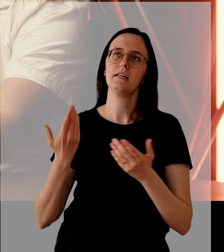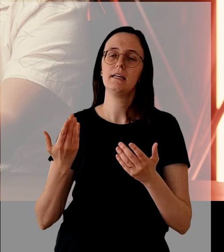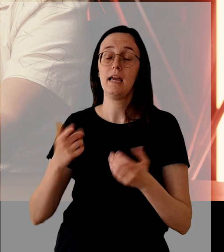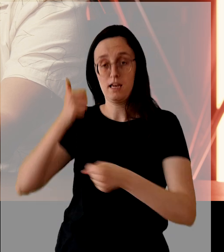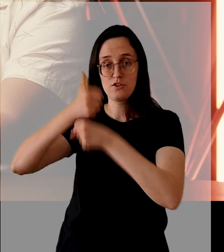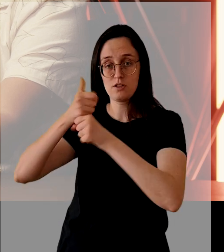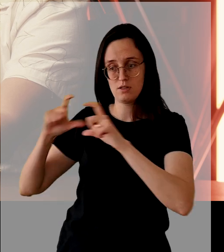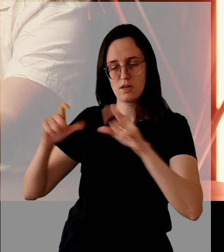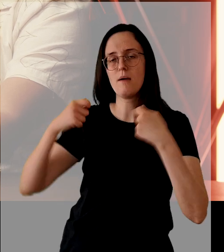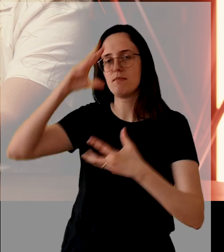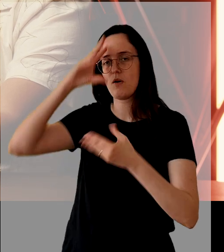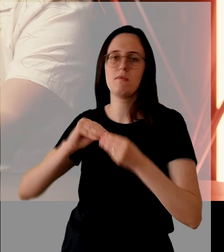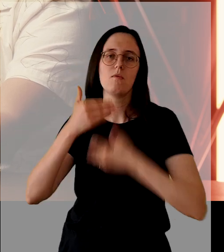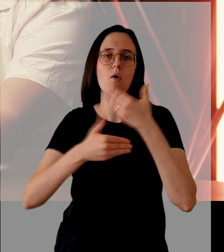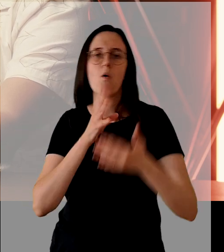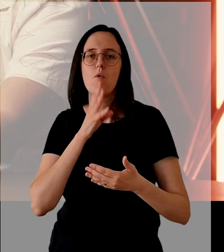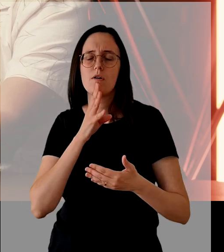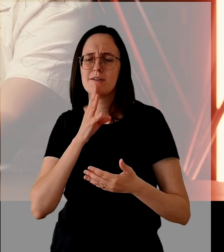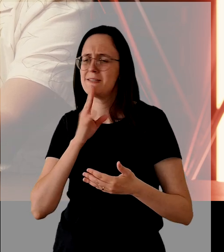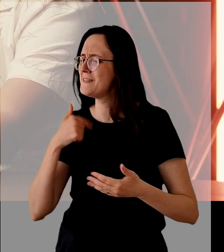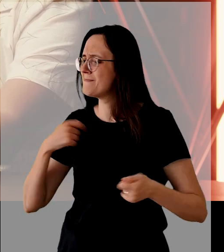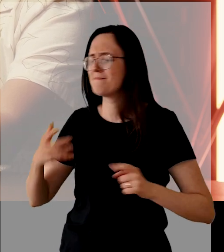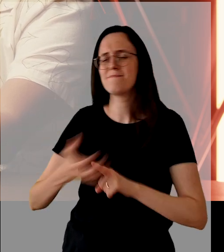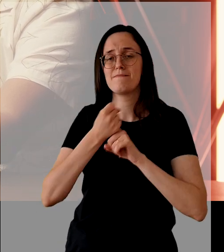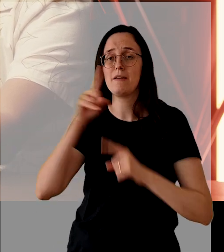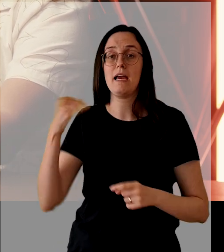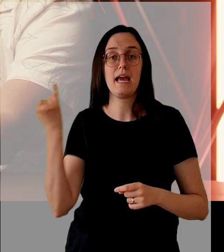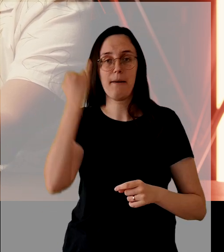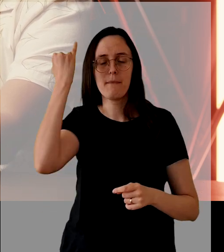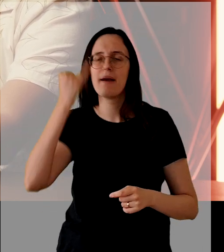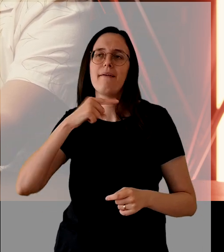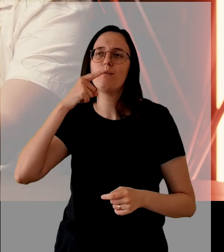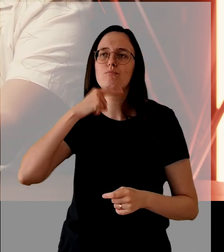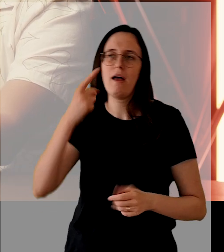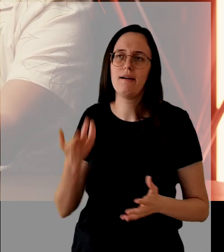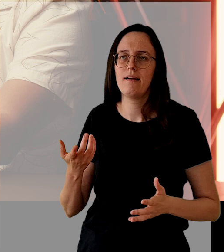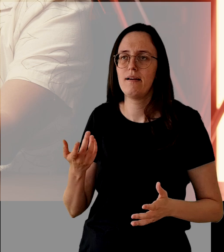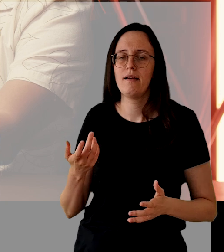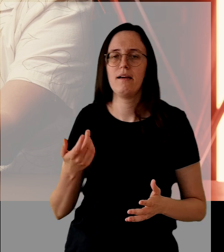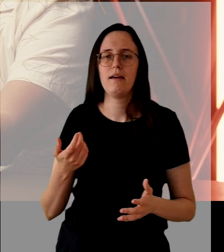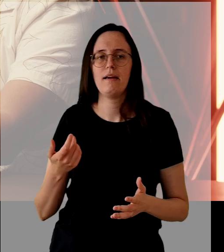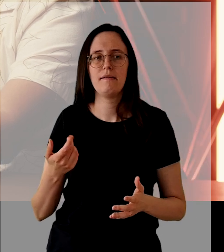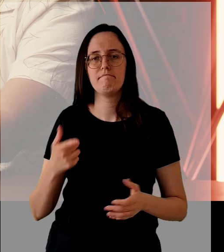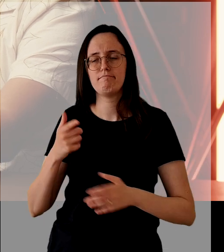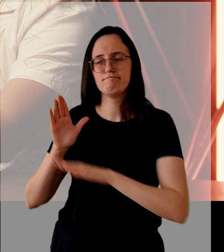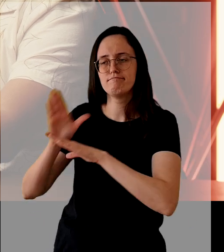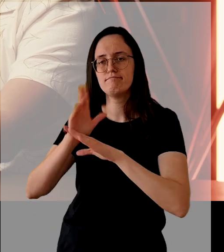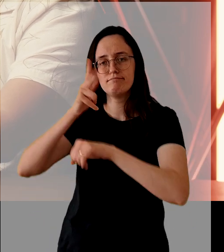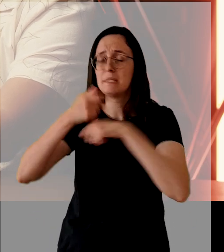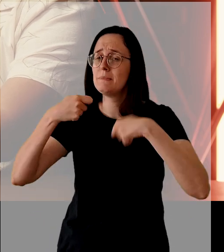O diretor de fotografia ele tem que entender dos processos como ninguém ali. Isso é muito importante. Não dá para você... O assistente de câmera ele